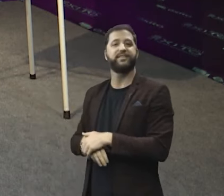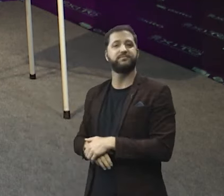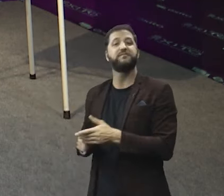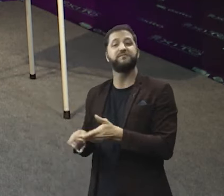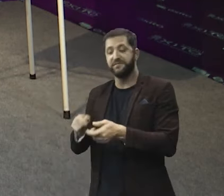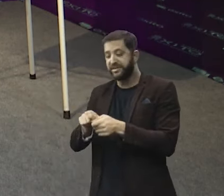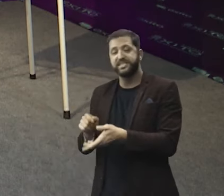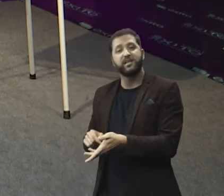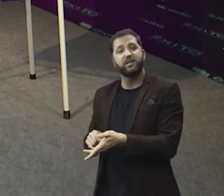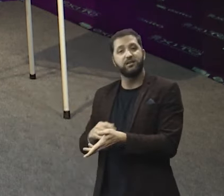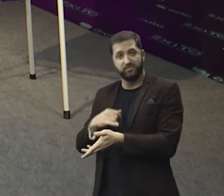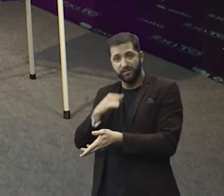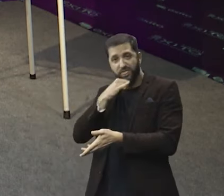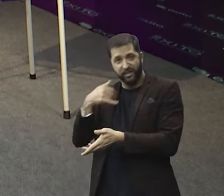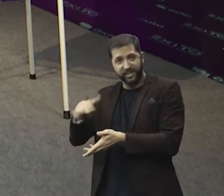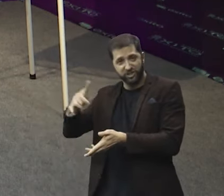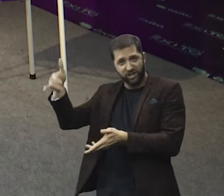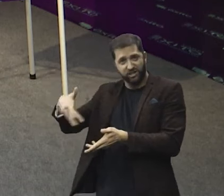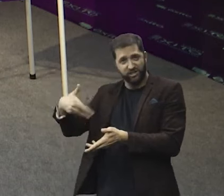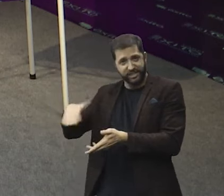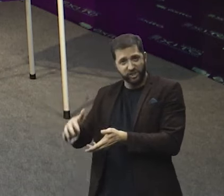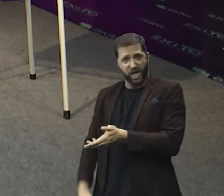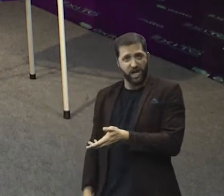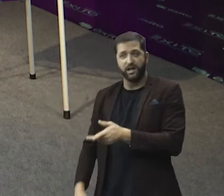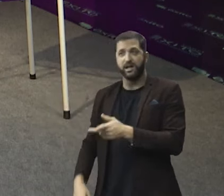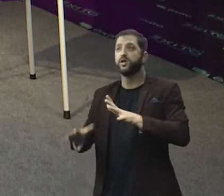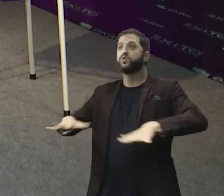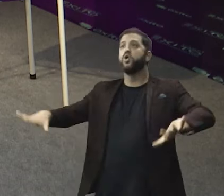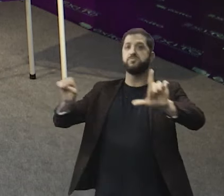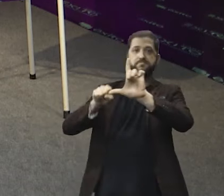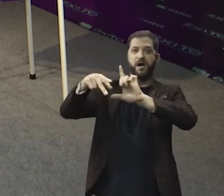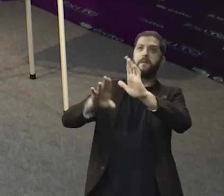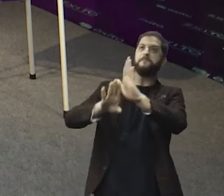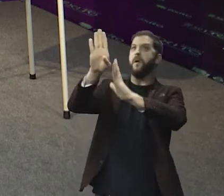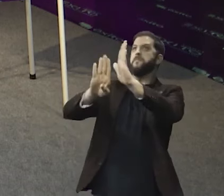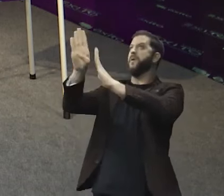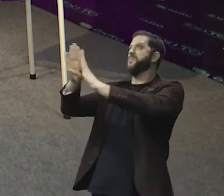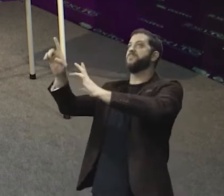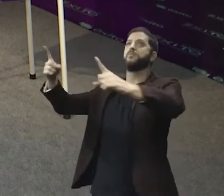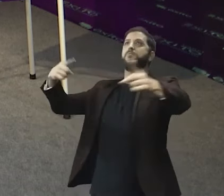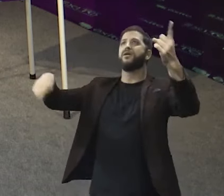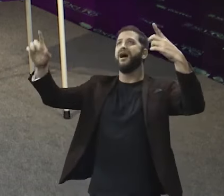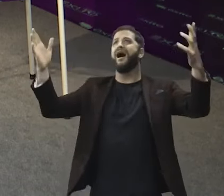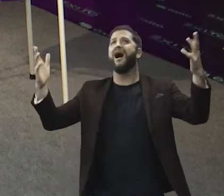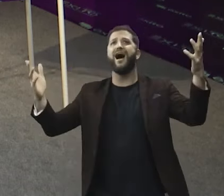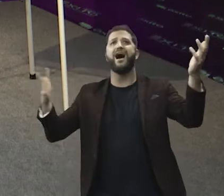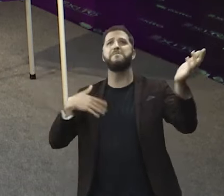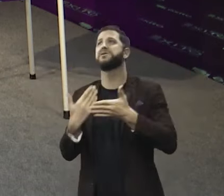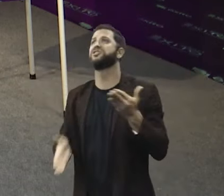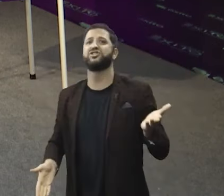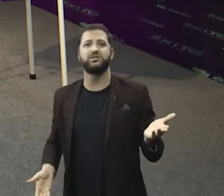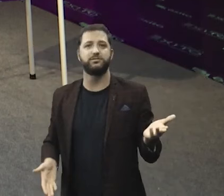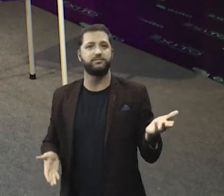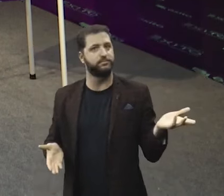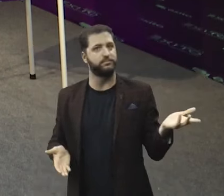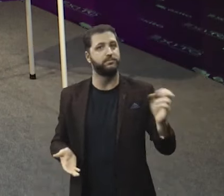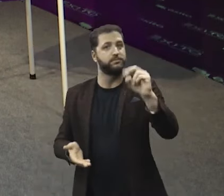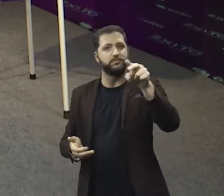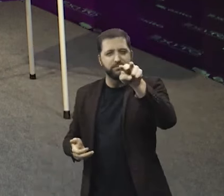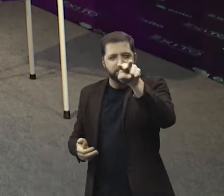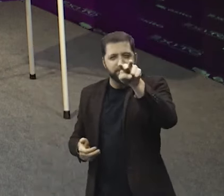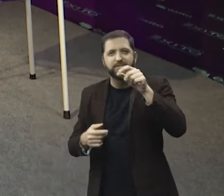você vai enterrar e esperar todo mundo tá surfando a onda ou você vai pegar todas as informações ver o que serve para você e